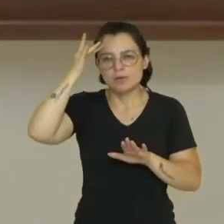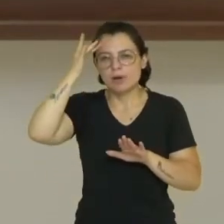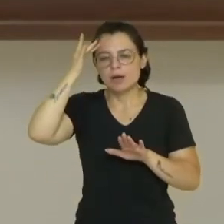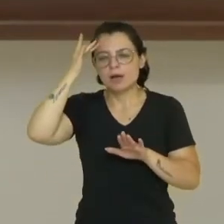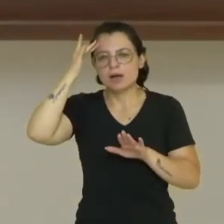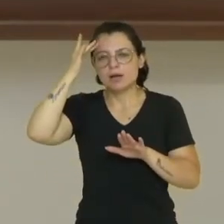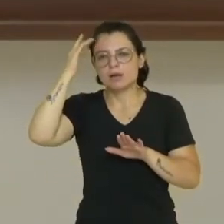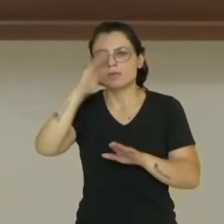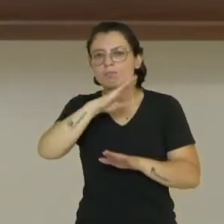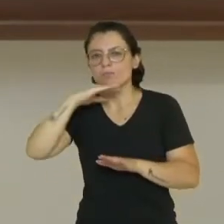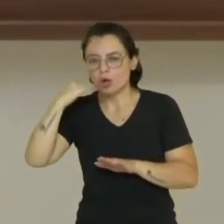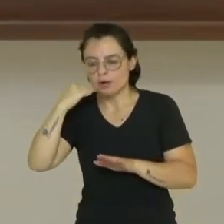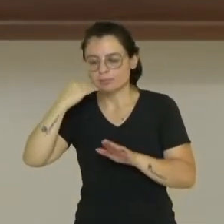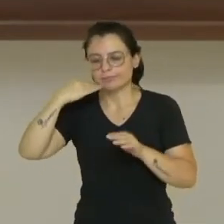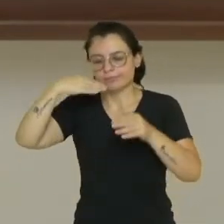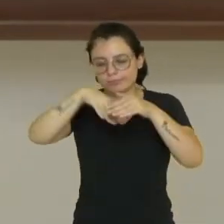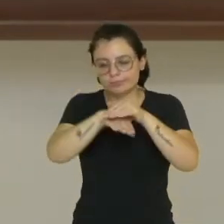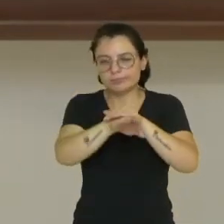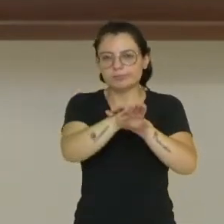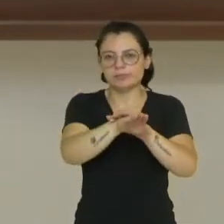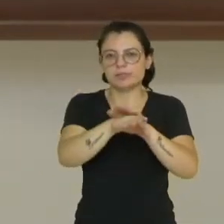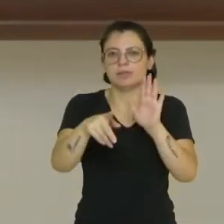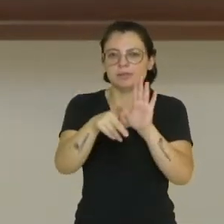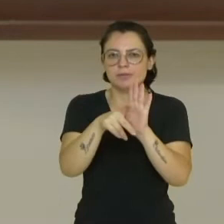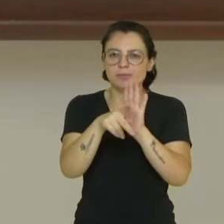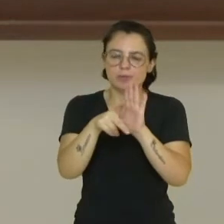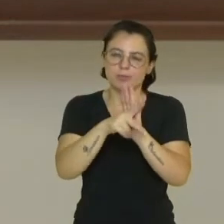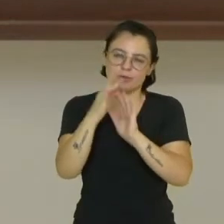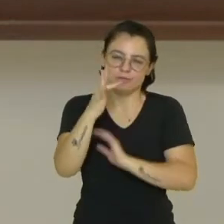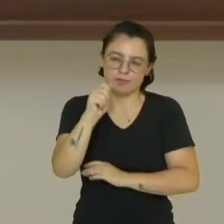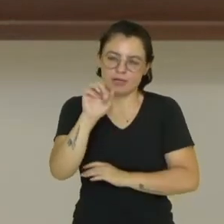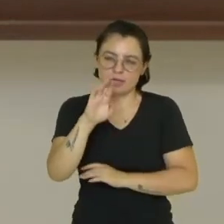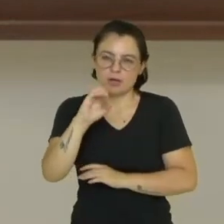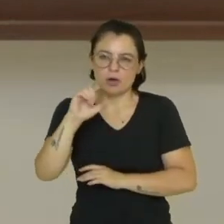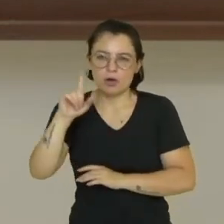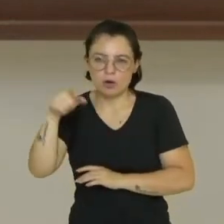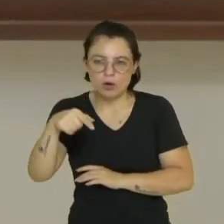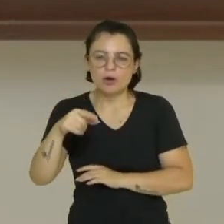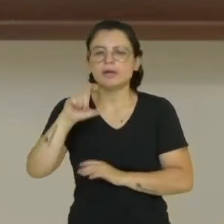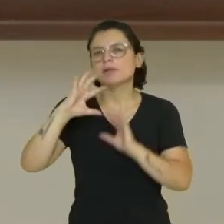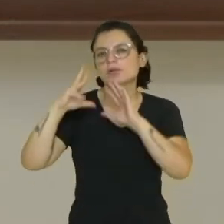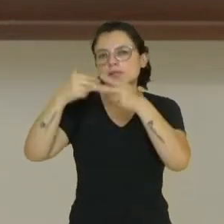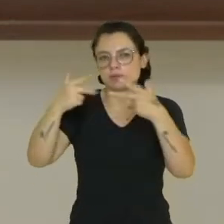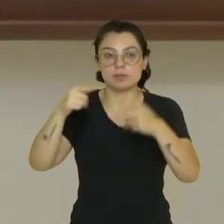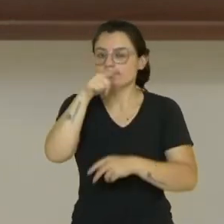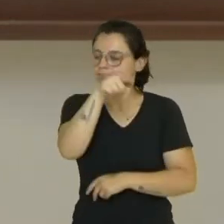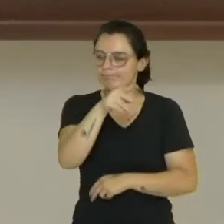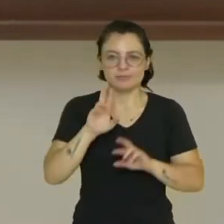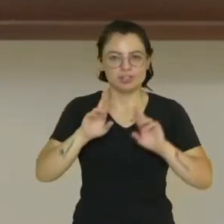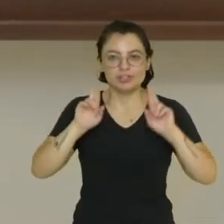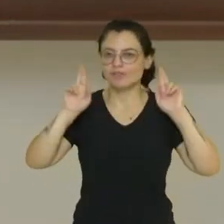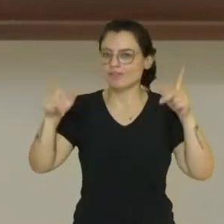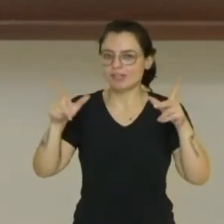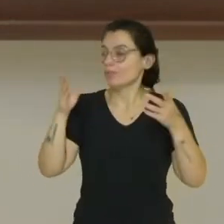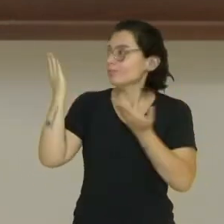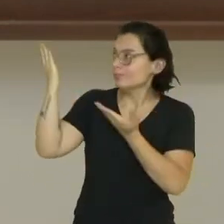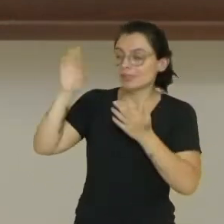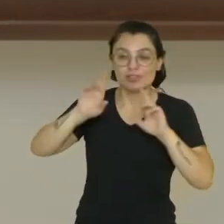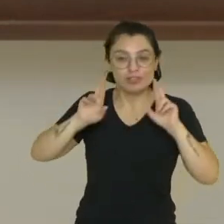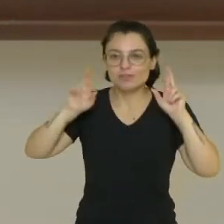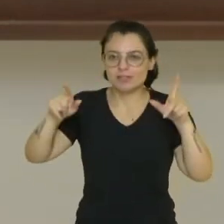ficavam, né, os restos mortais do faraó e tudo o que compreendia a vida dele. Aqui não. Os maias,